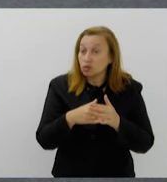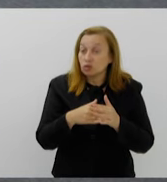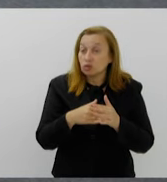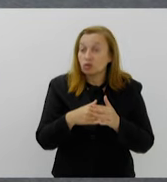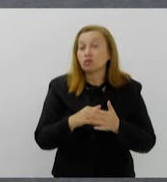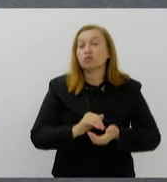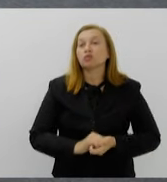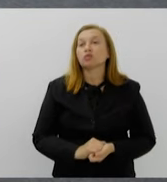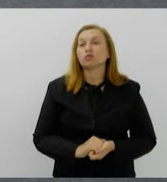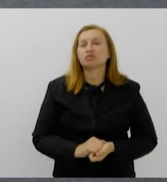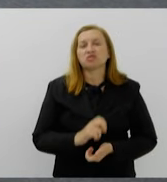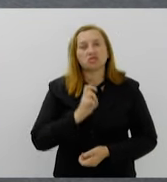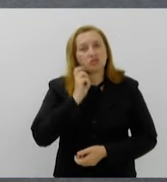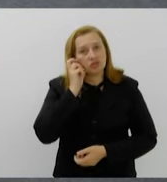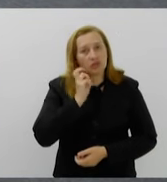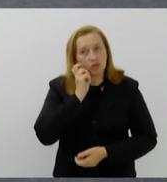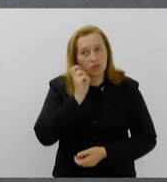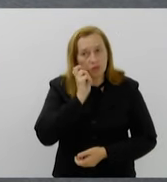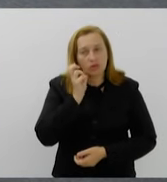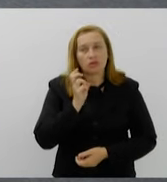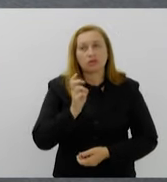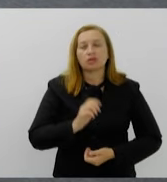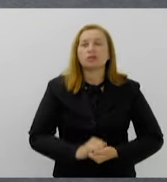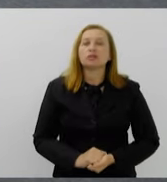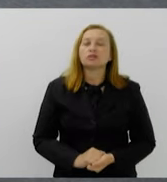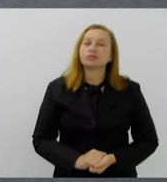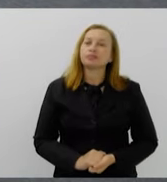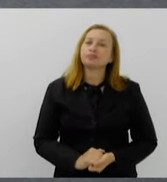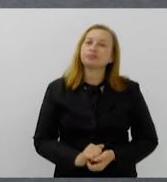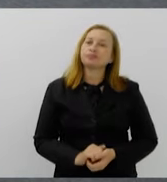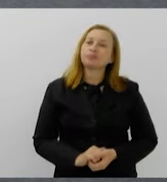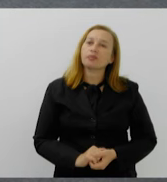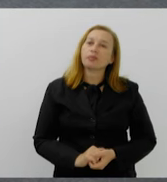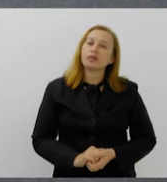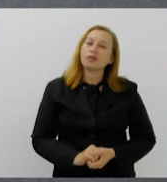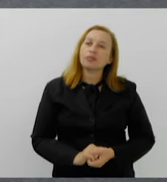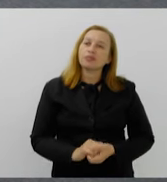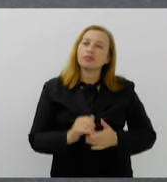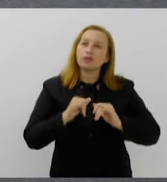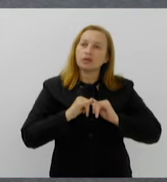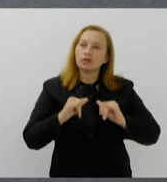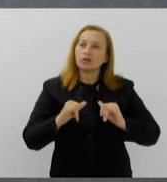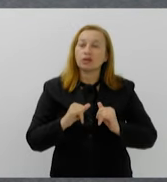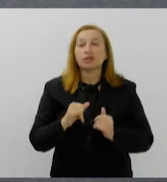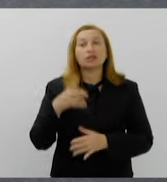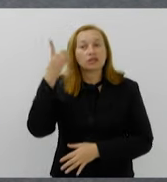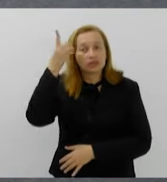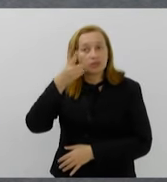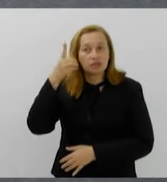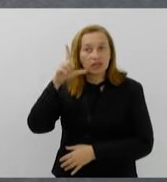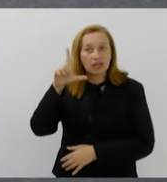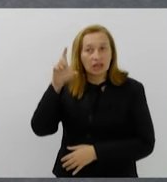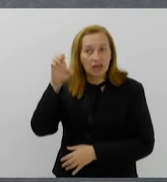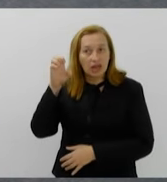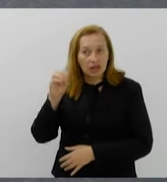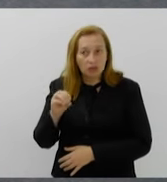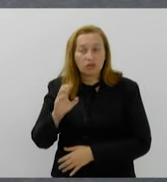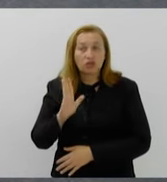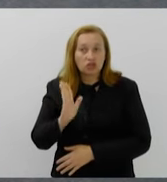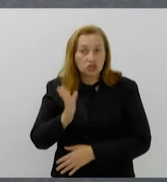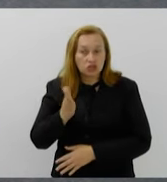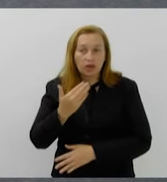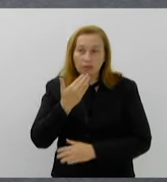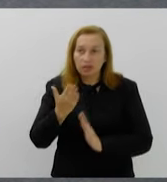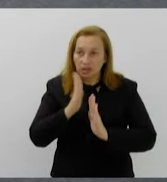no mínimo constrangimento Então gostaria de passar aqui botar aqui no microfone deputado Léo Vieira já deixei a questão de